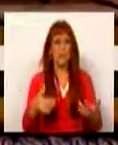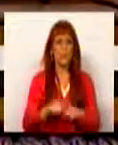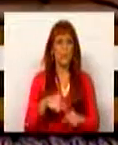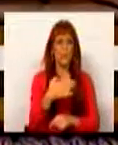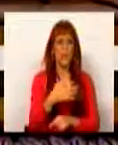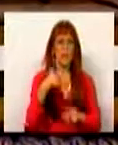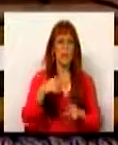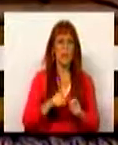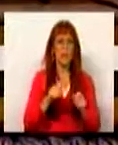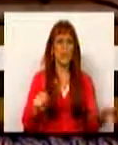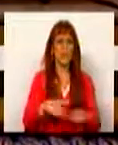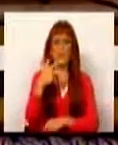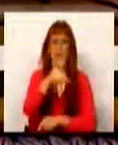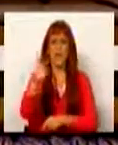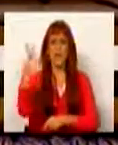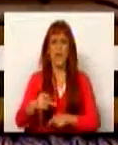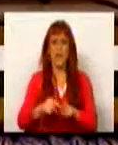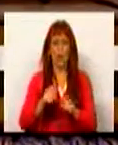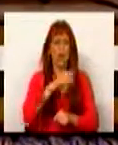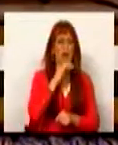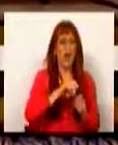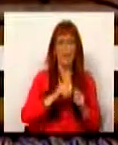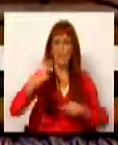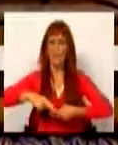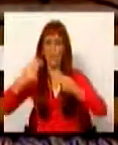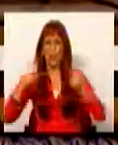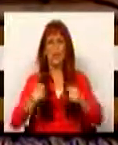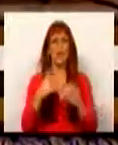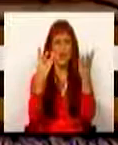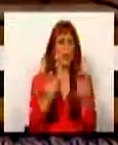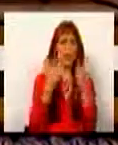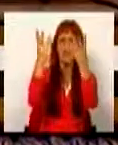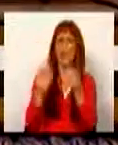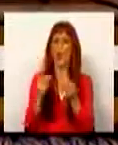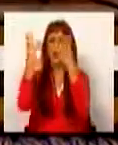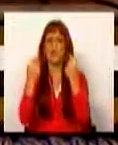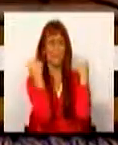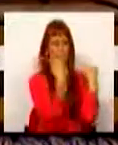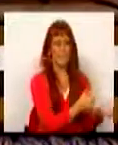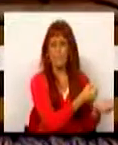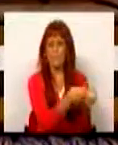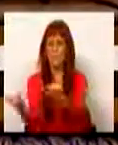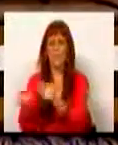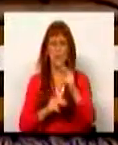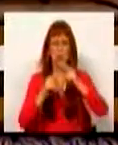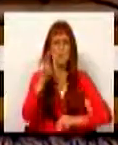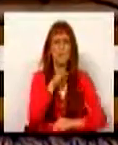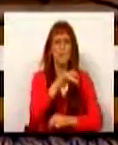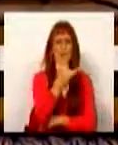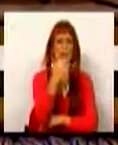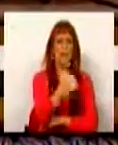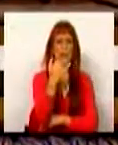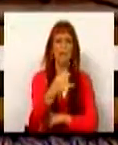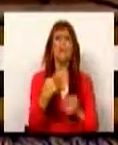entre Luz e Terzói e 100 km entre Évora e a fronteira. Faça as contas, tem aqui as obras do Ferrovia 2020